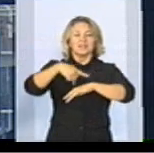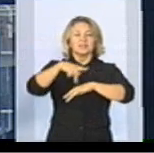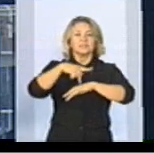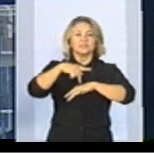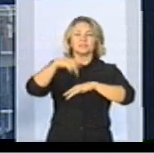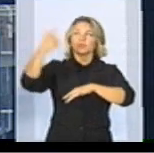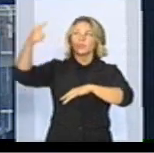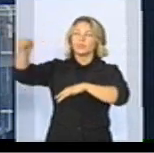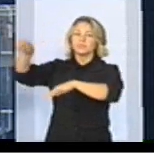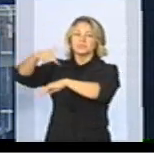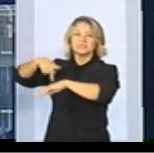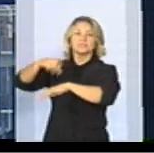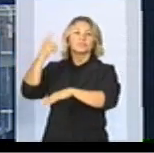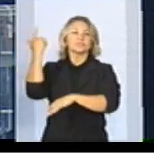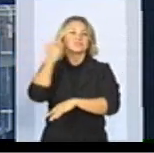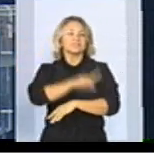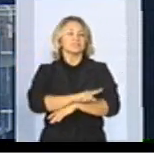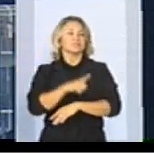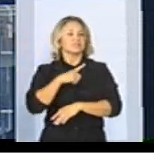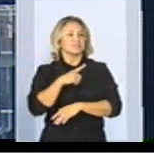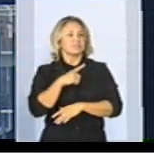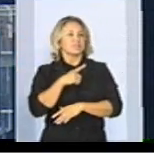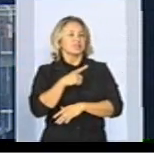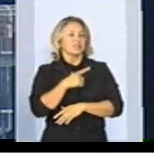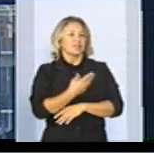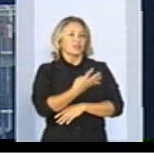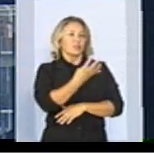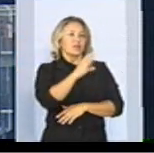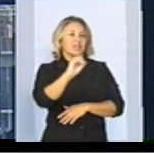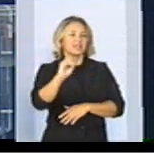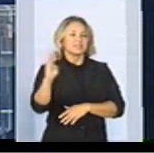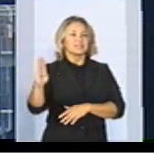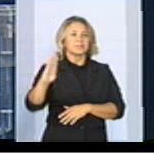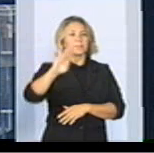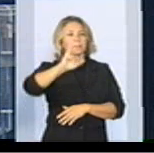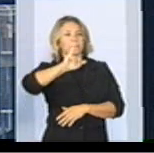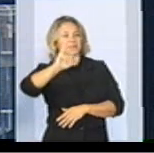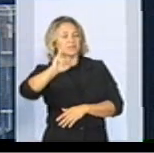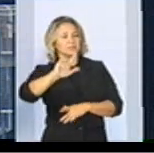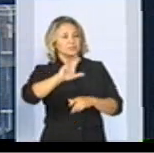40 bilhões por ano no setor do audiovisual brasileiro.